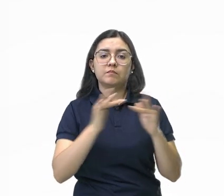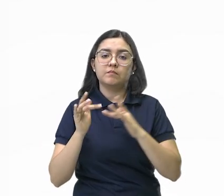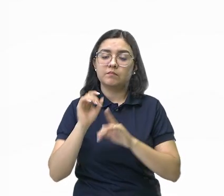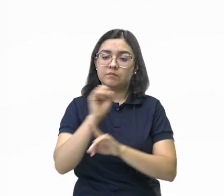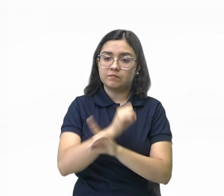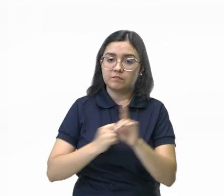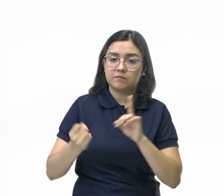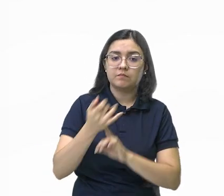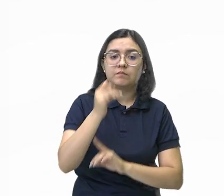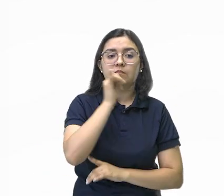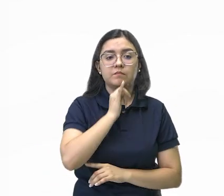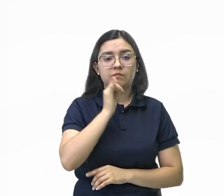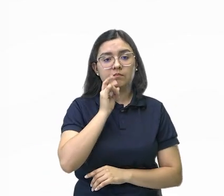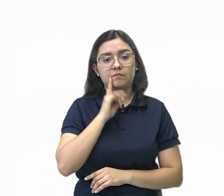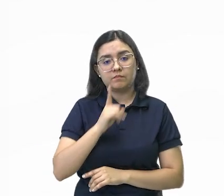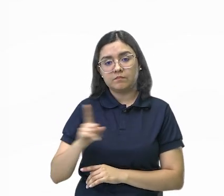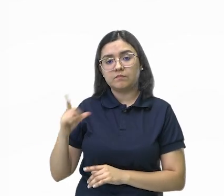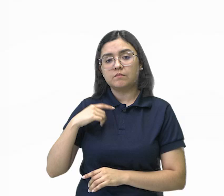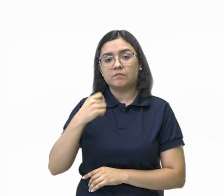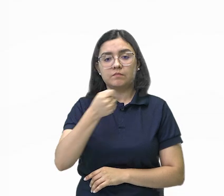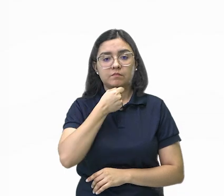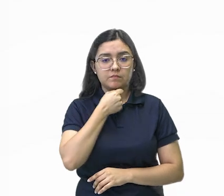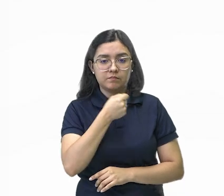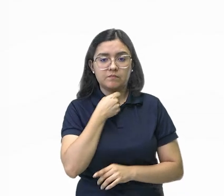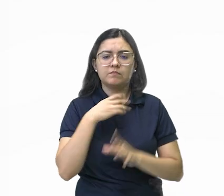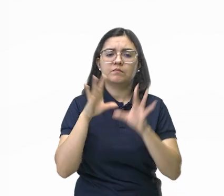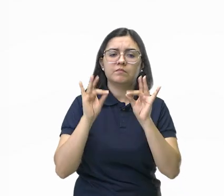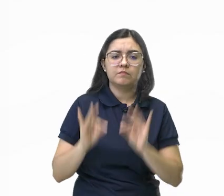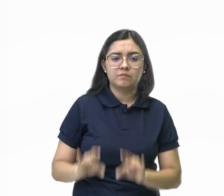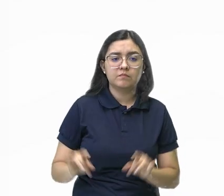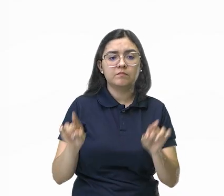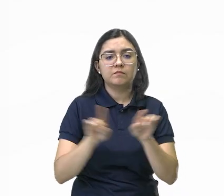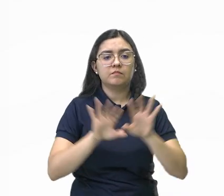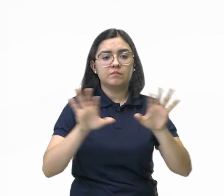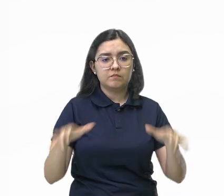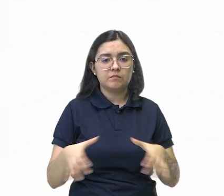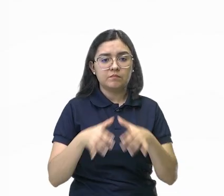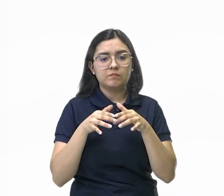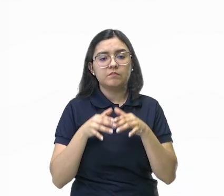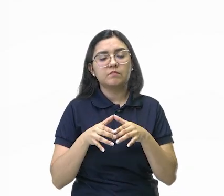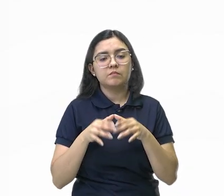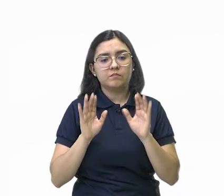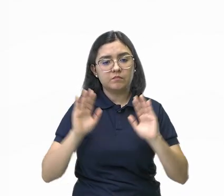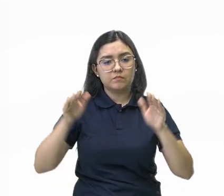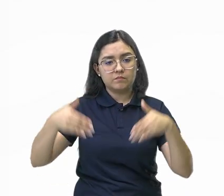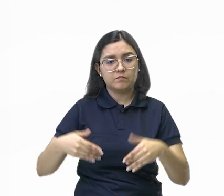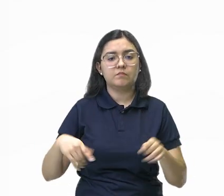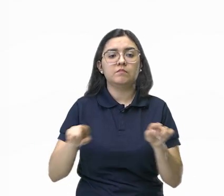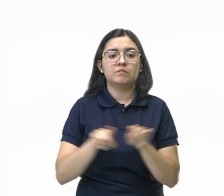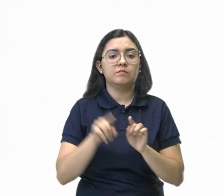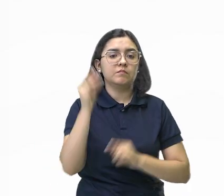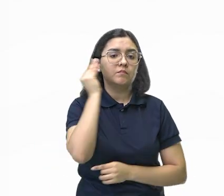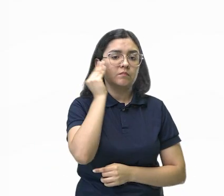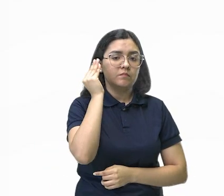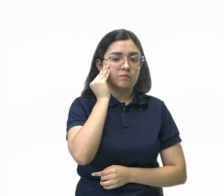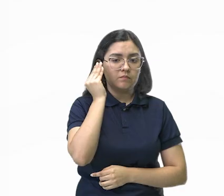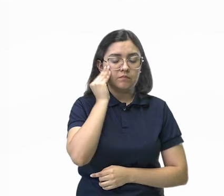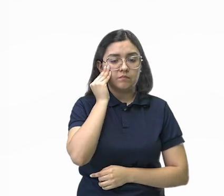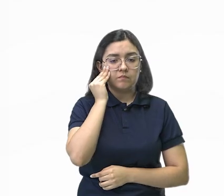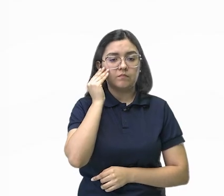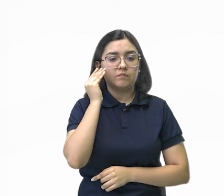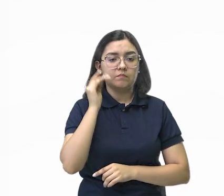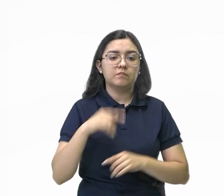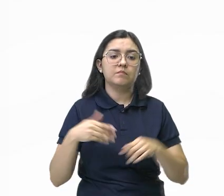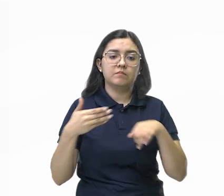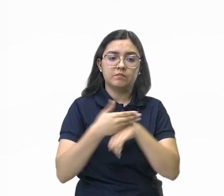sociais. Exemplo aí nós temos entrevistas em profundidade, grupos focais, né, observação